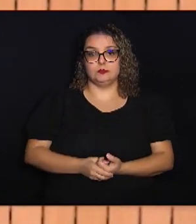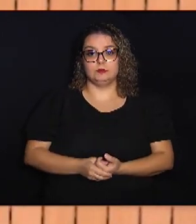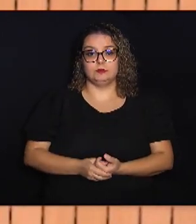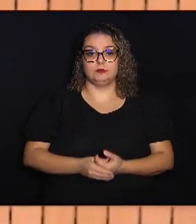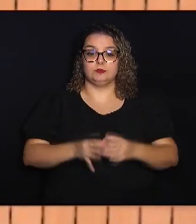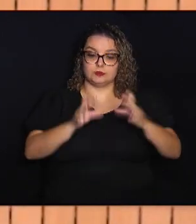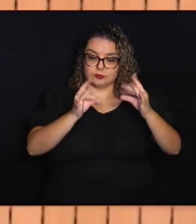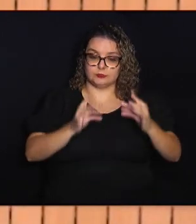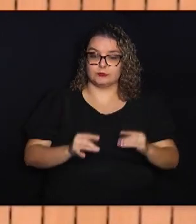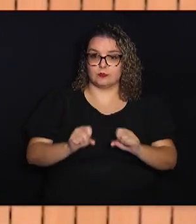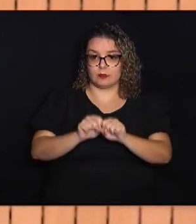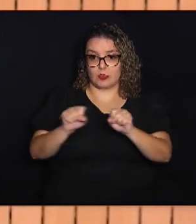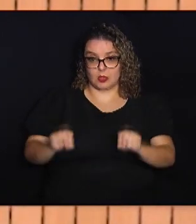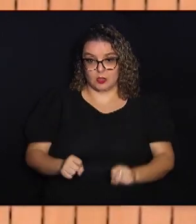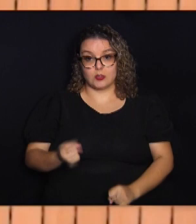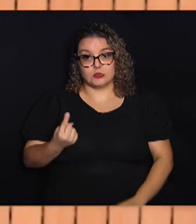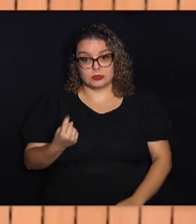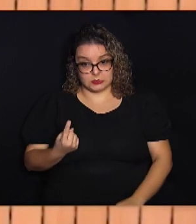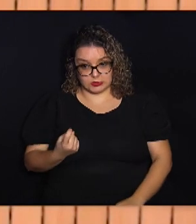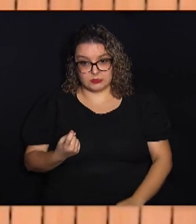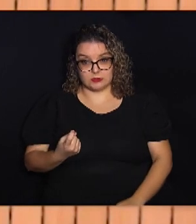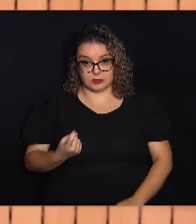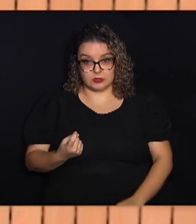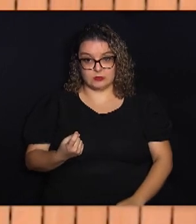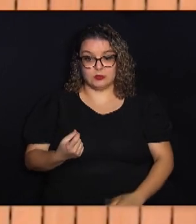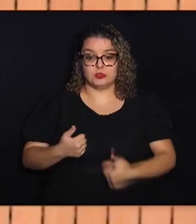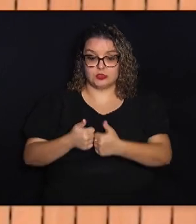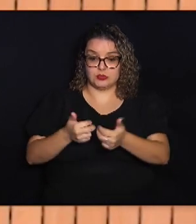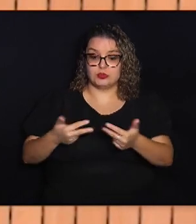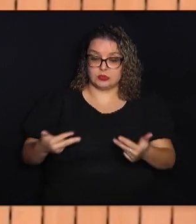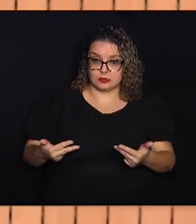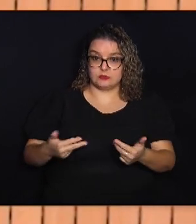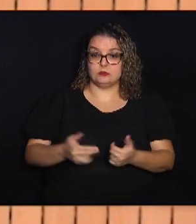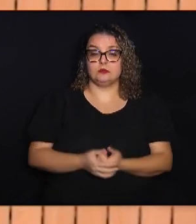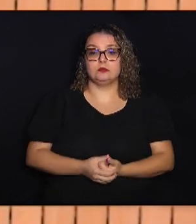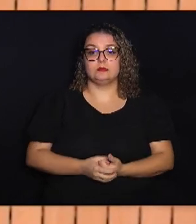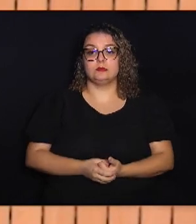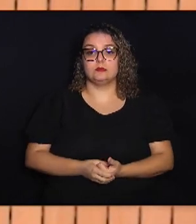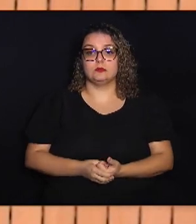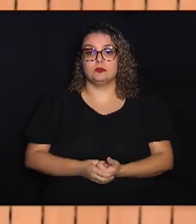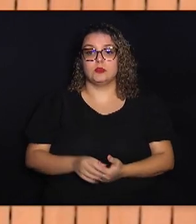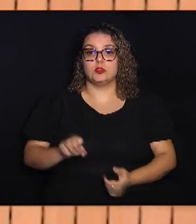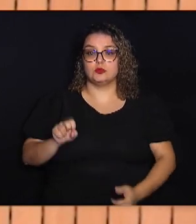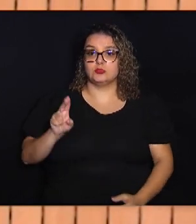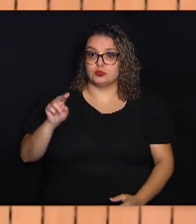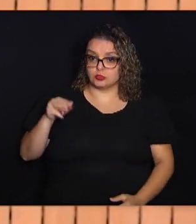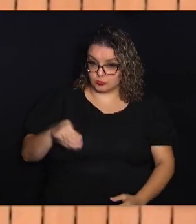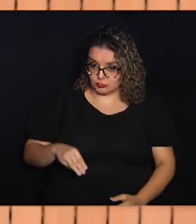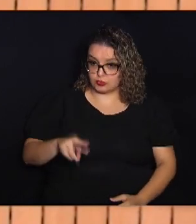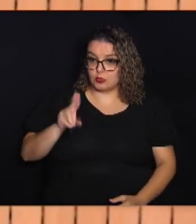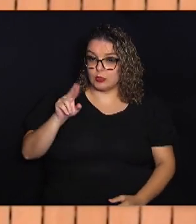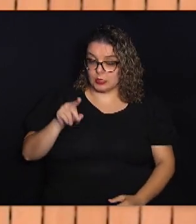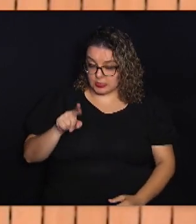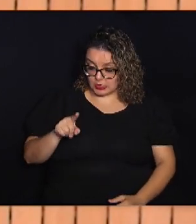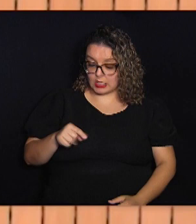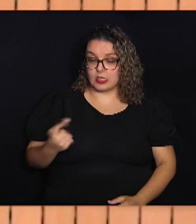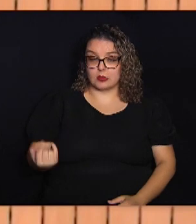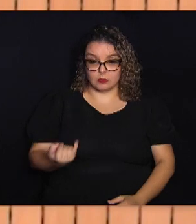aprofundando o Sistema Único de Transporte, né, o SUM, que é fundamental ter recursos